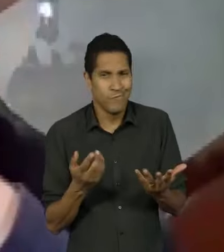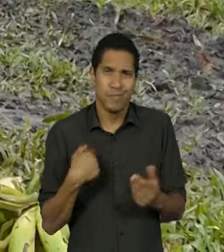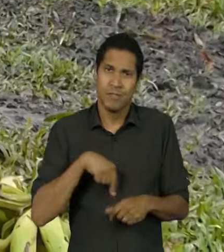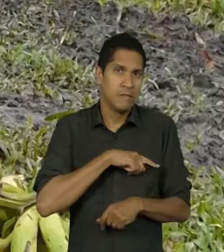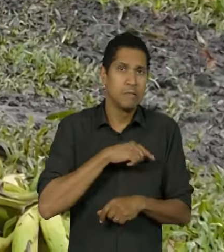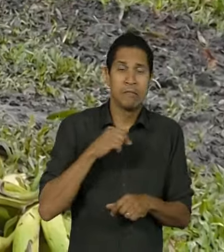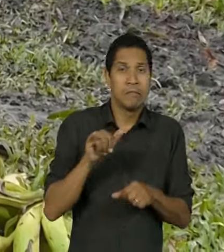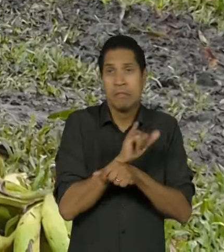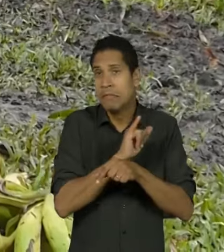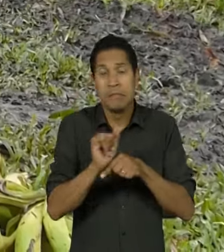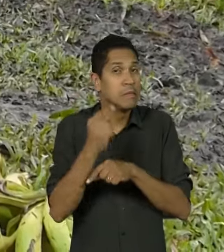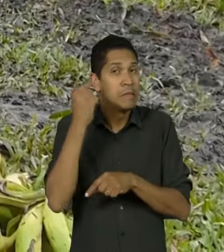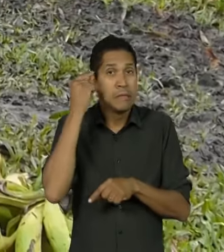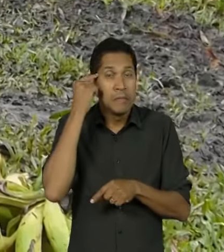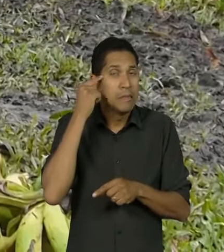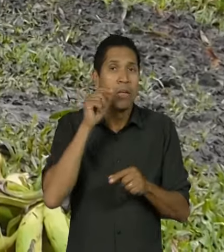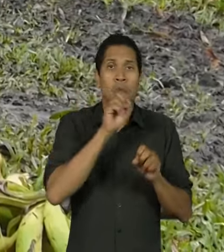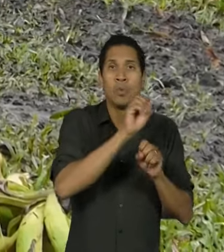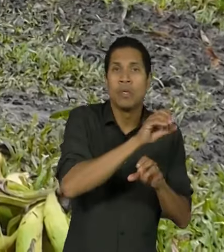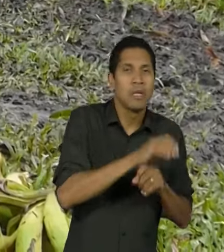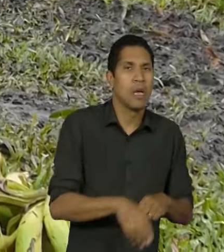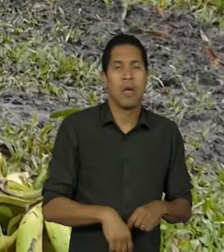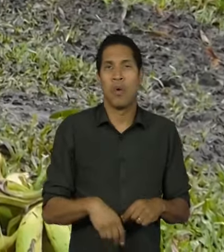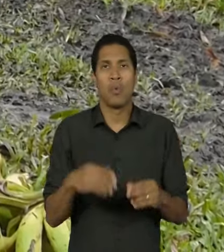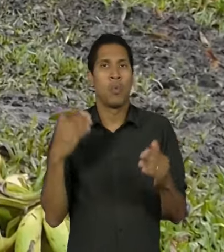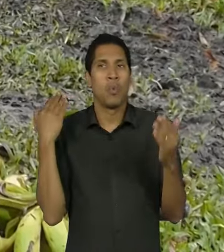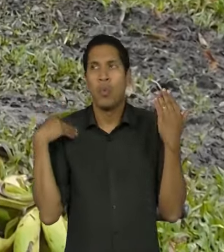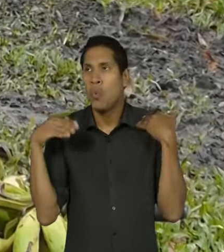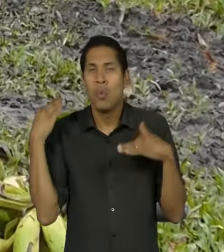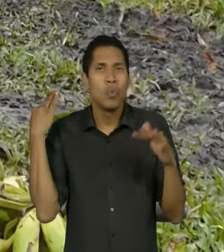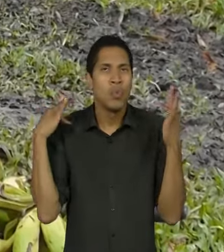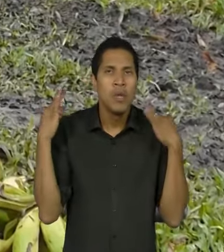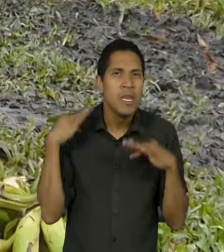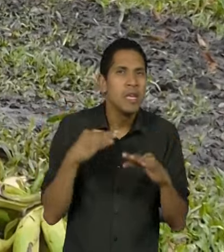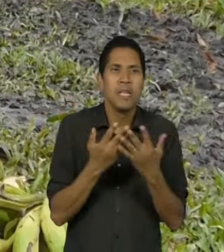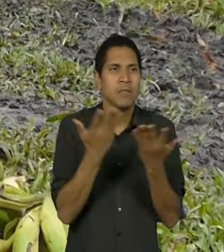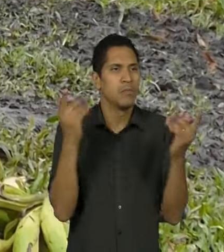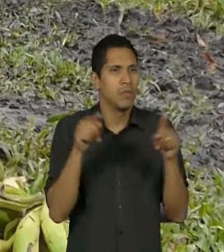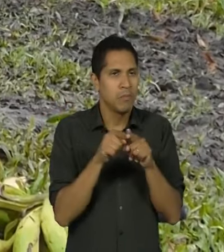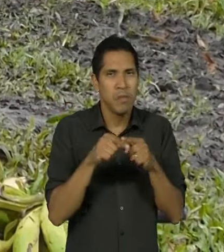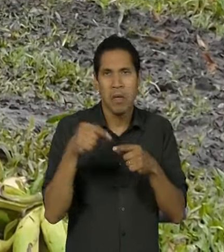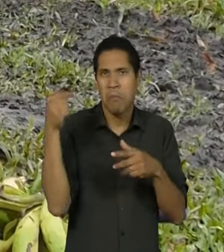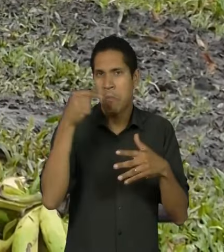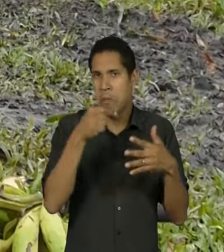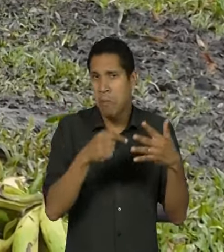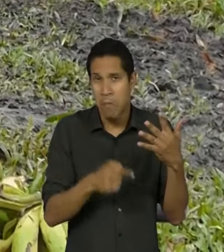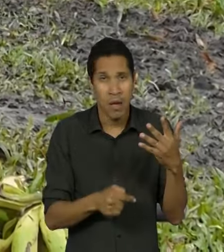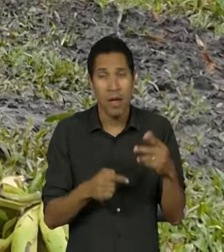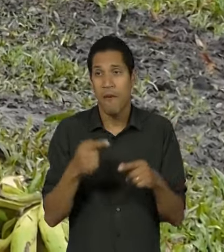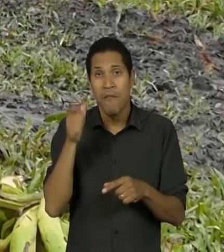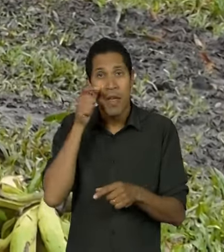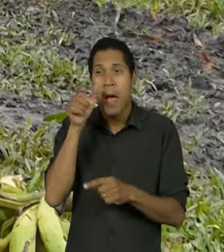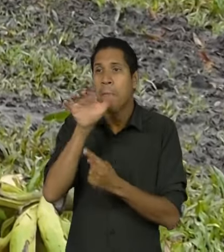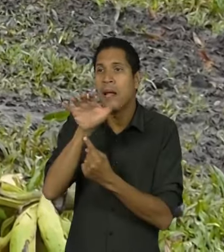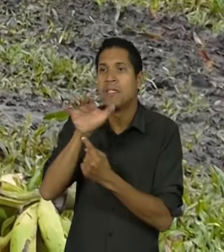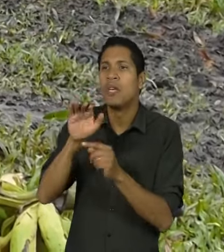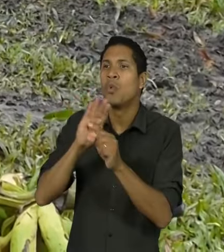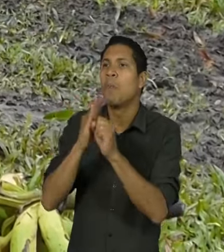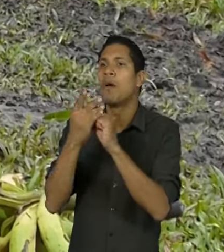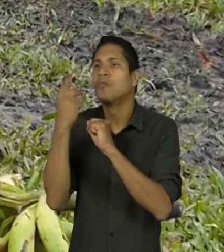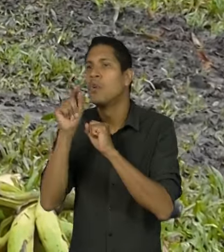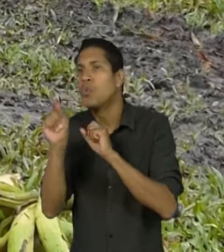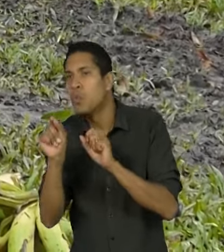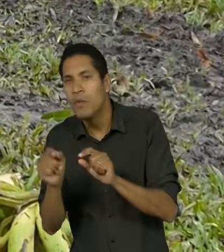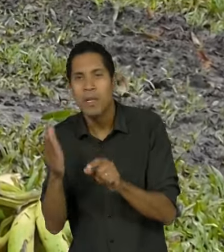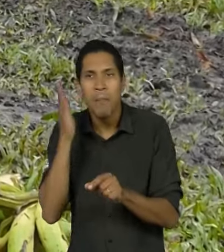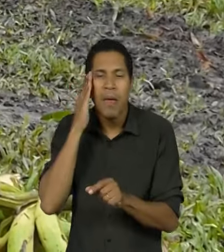qualquer um de nós educação turismo ecológico frequentar a pracinha do teu bairro para que isso